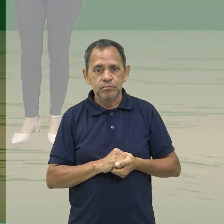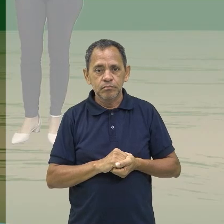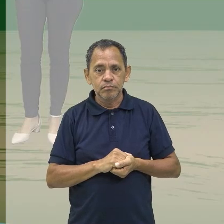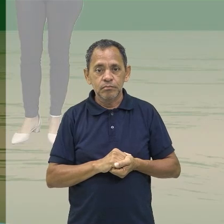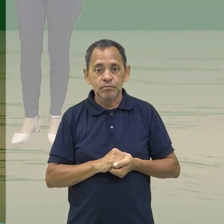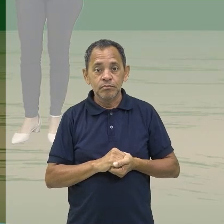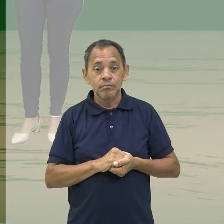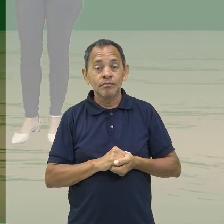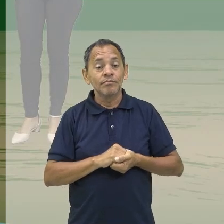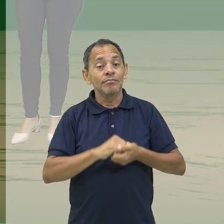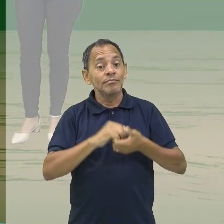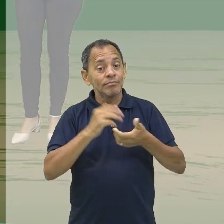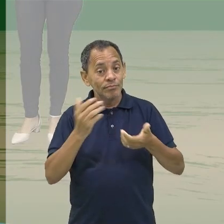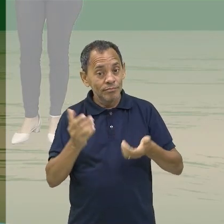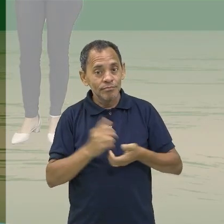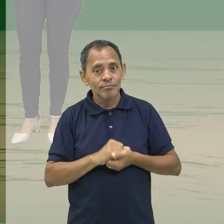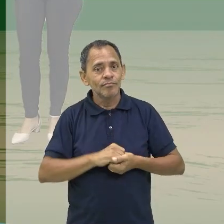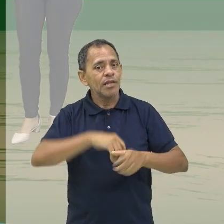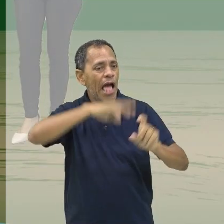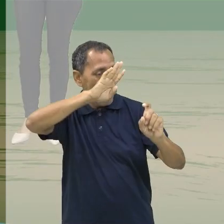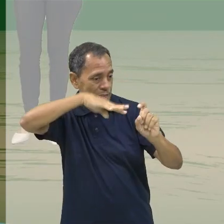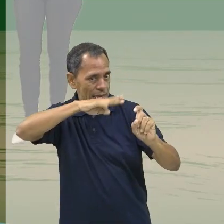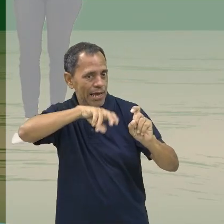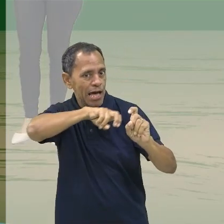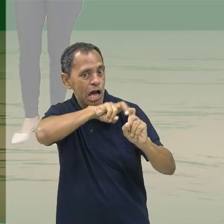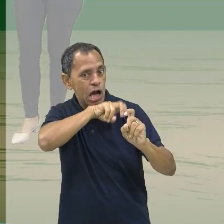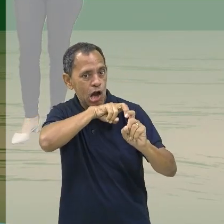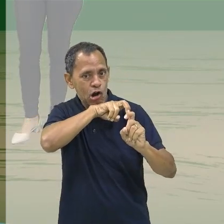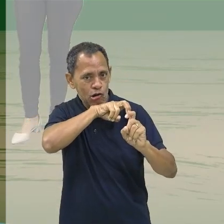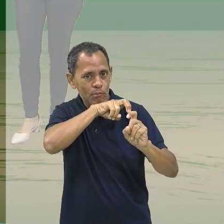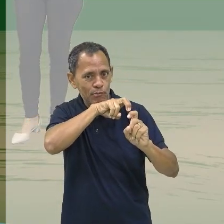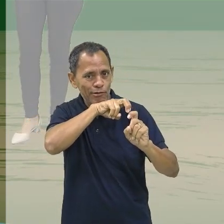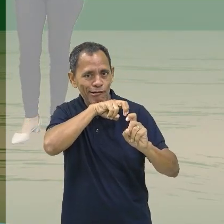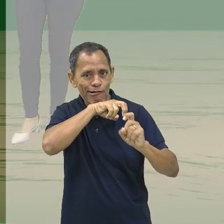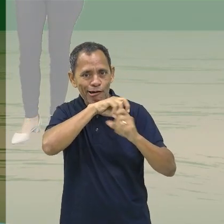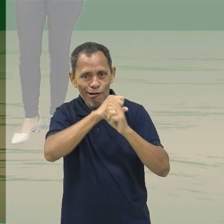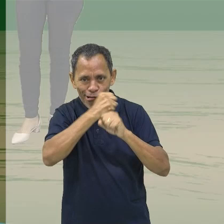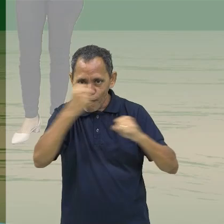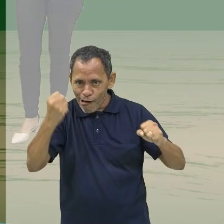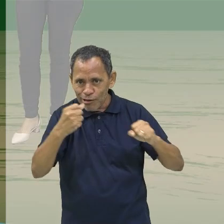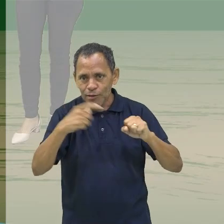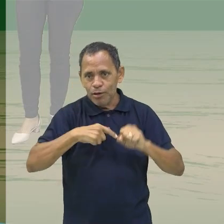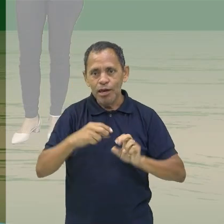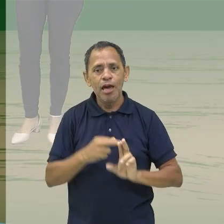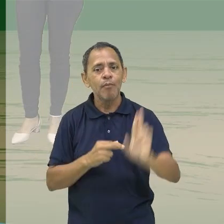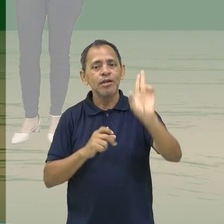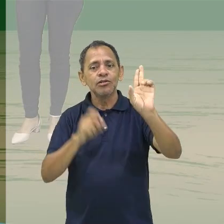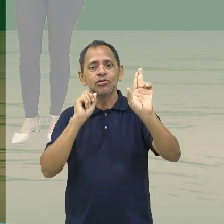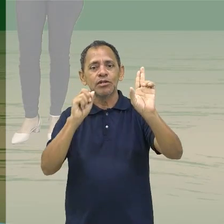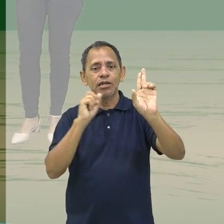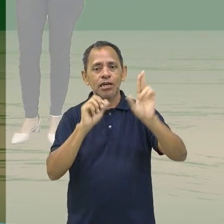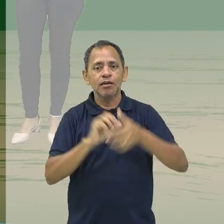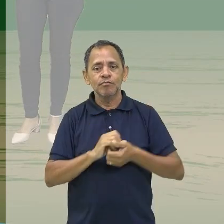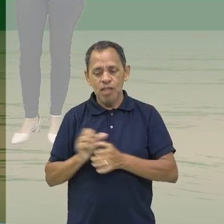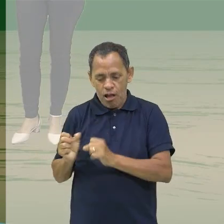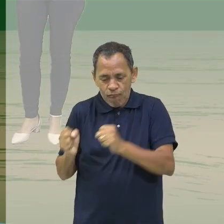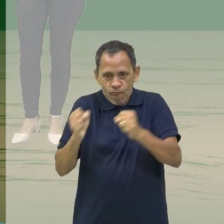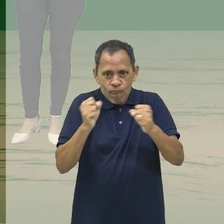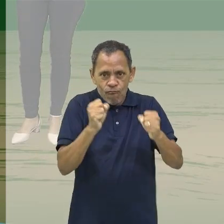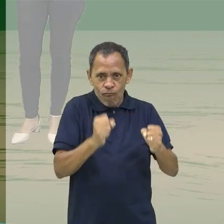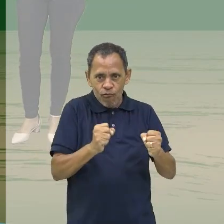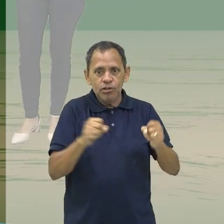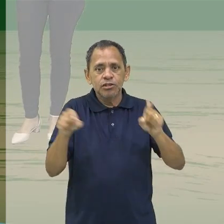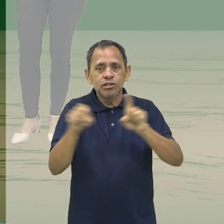Então, gente, a lenda da cobra grande, ela representa a força e